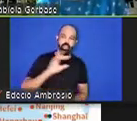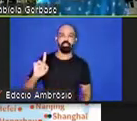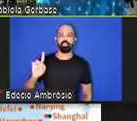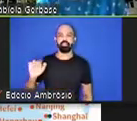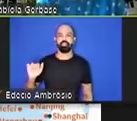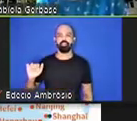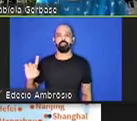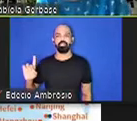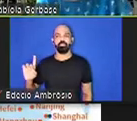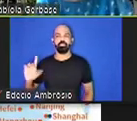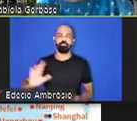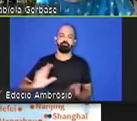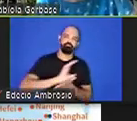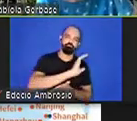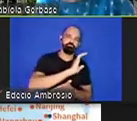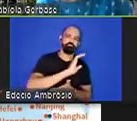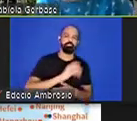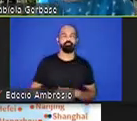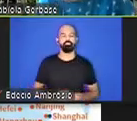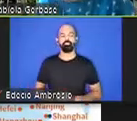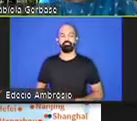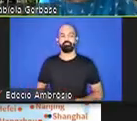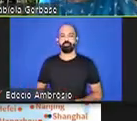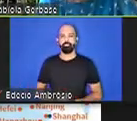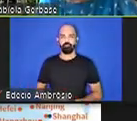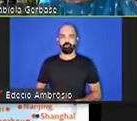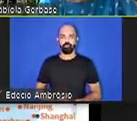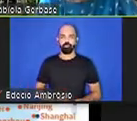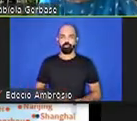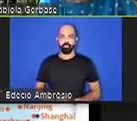né, de fomento.